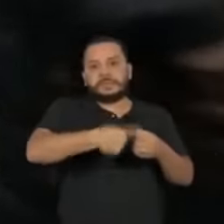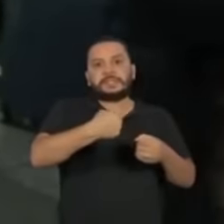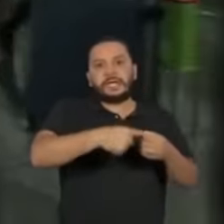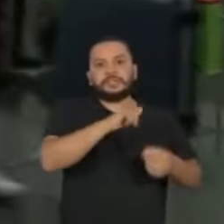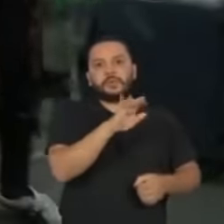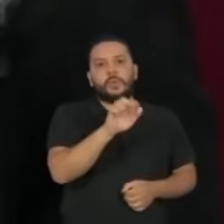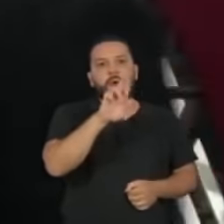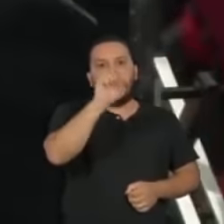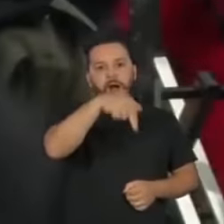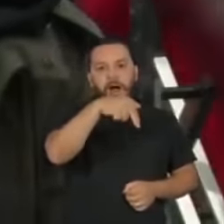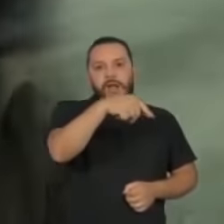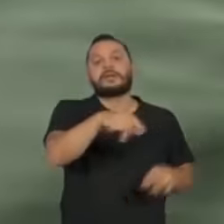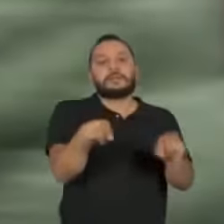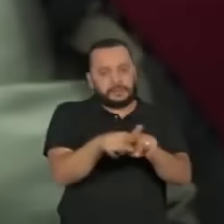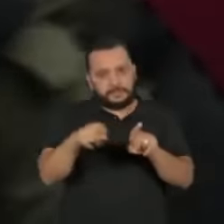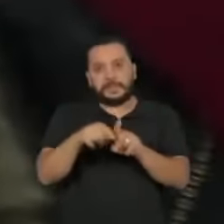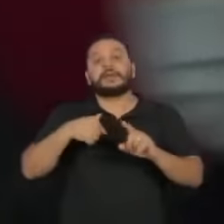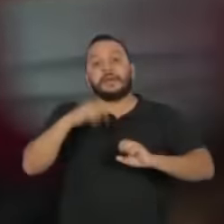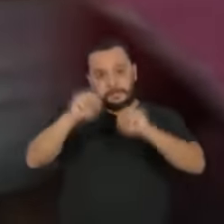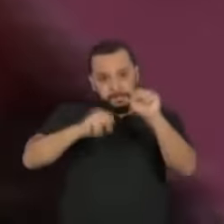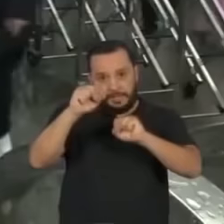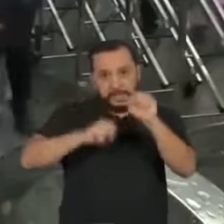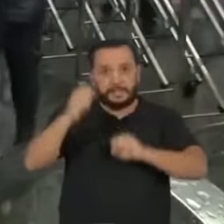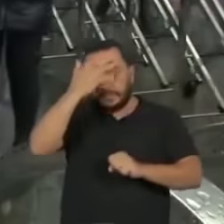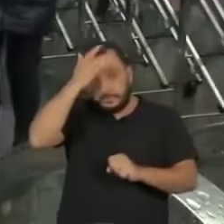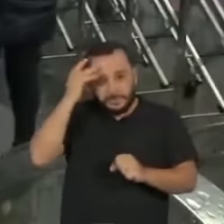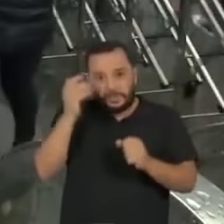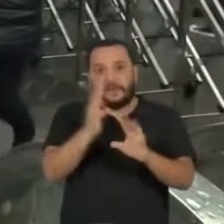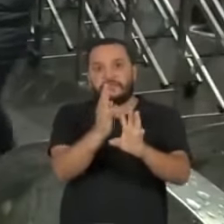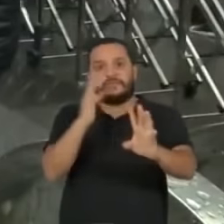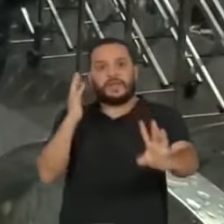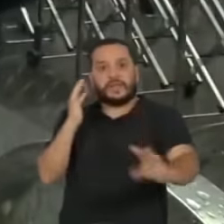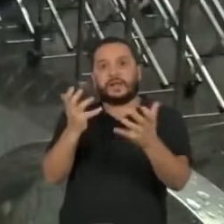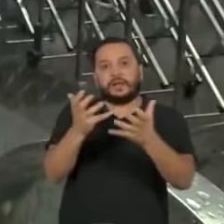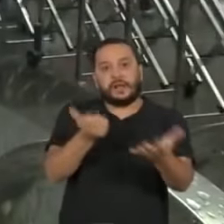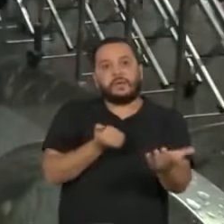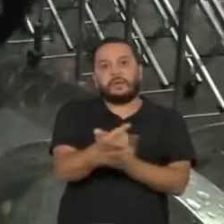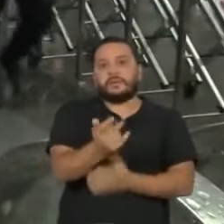trabalhadores fazem filas para pegar máscaras de proteção na tentativa